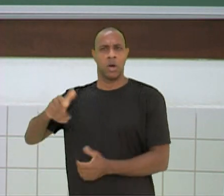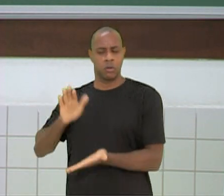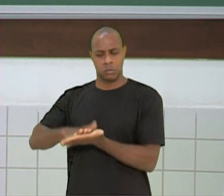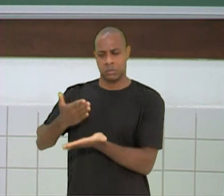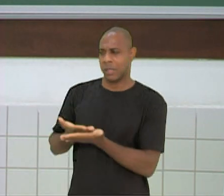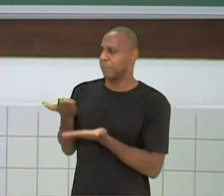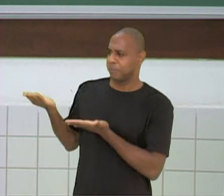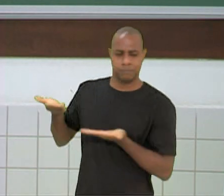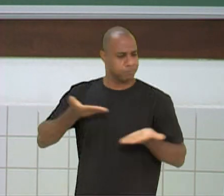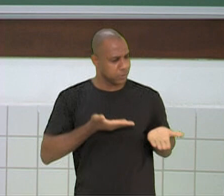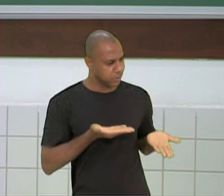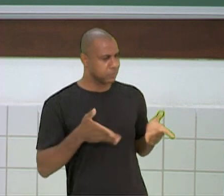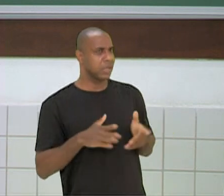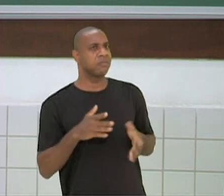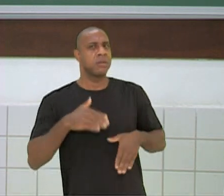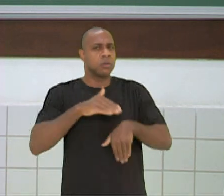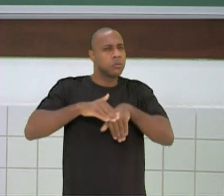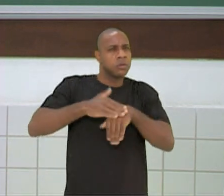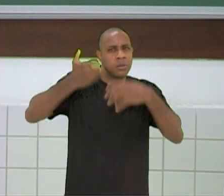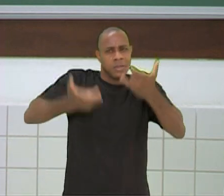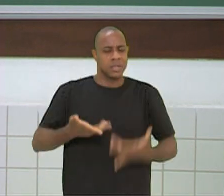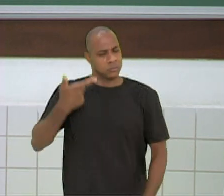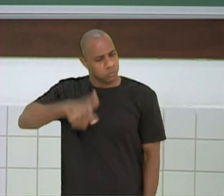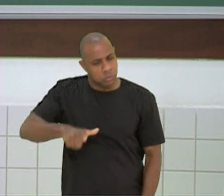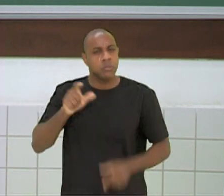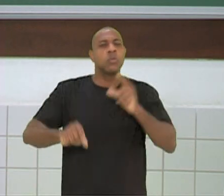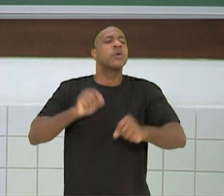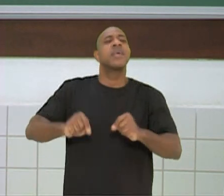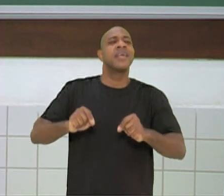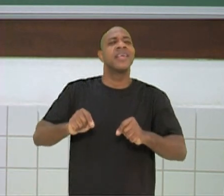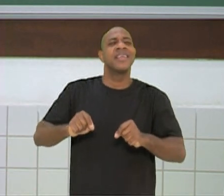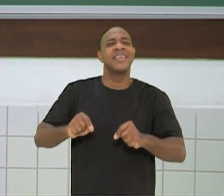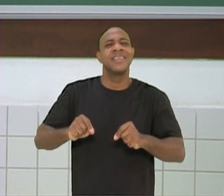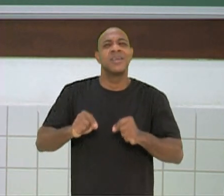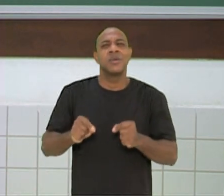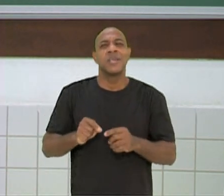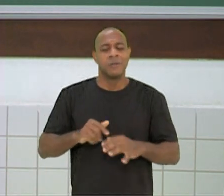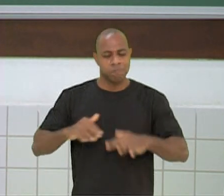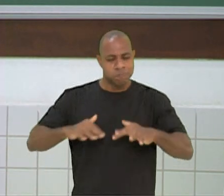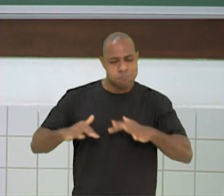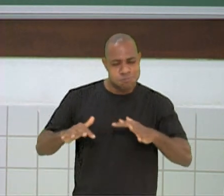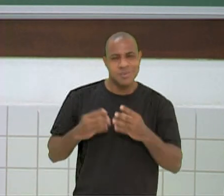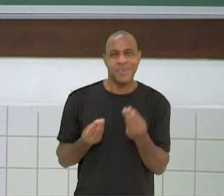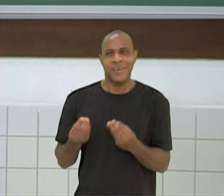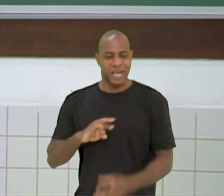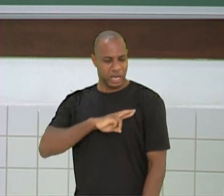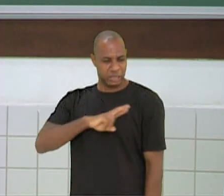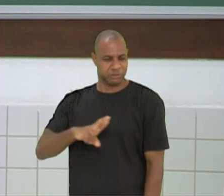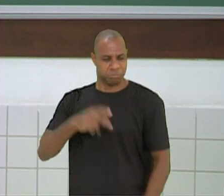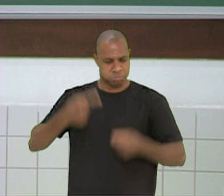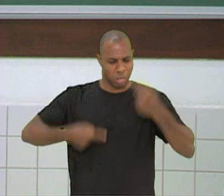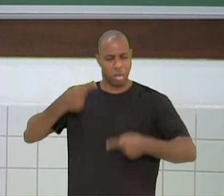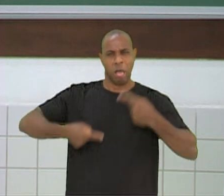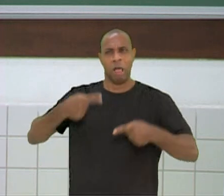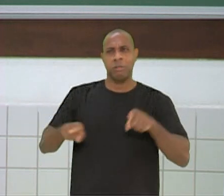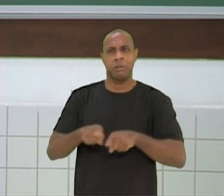vai conversar junto com você hoje, de novo, sobre extremismo religioso e